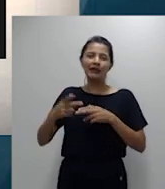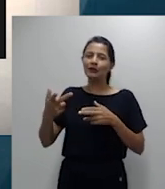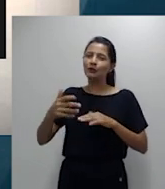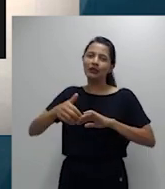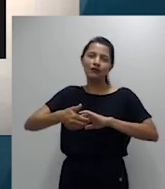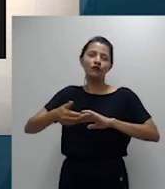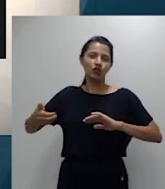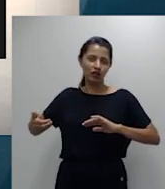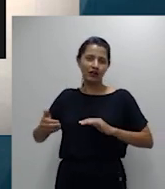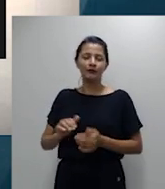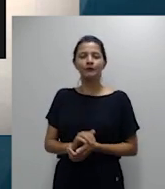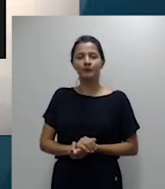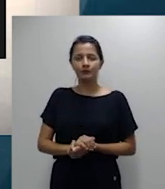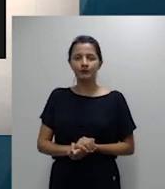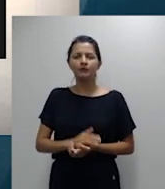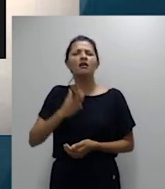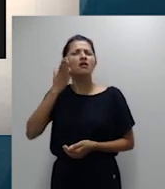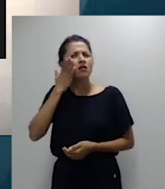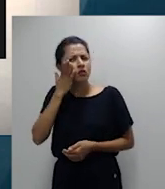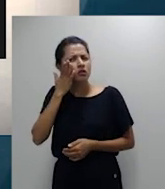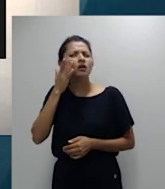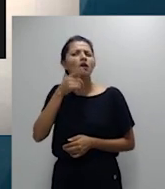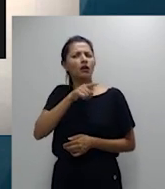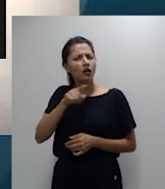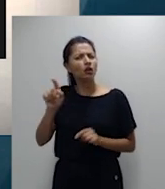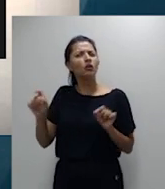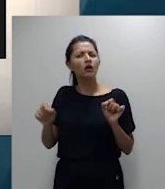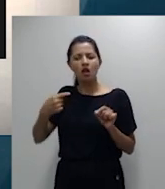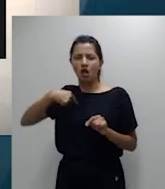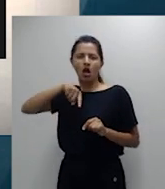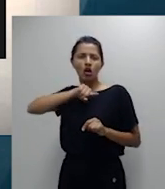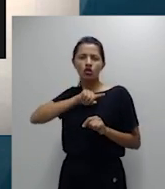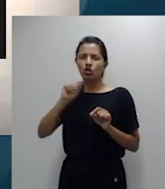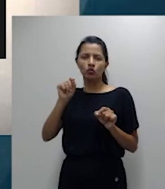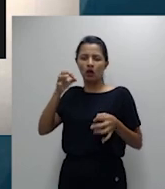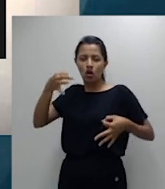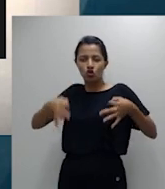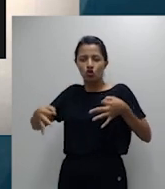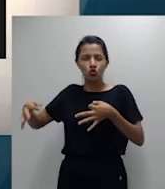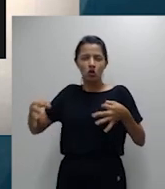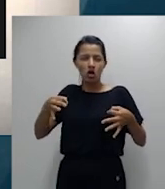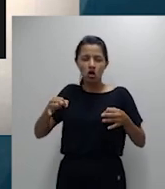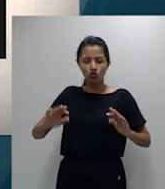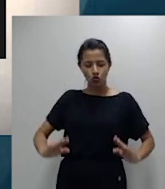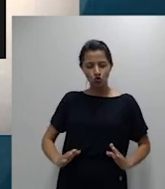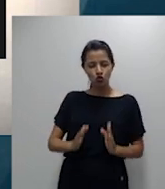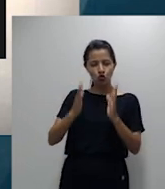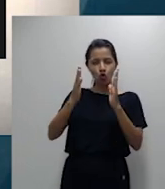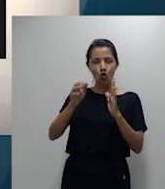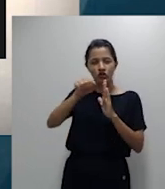incidência eu sei senhor dinheiro nós não estamos julgando torre de transmissão muito menos vai ter